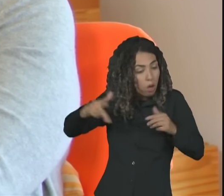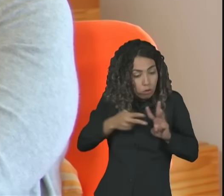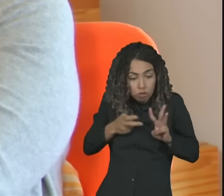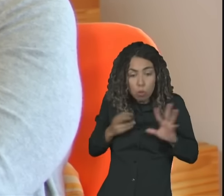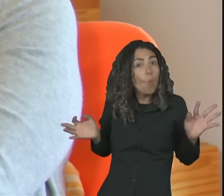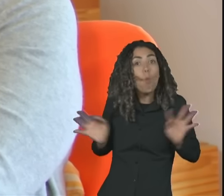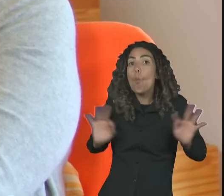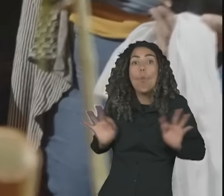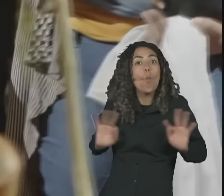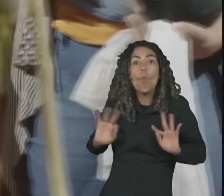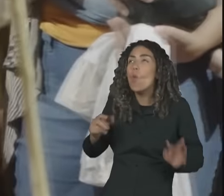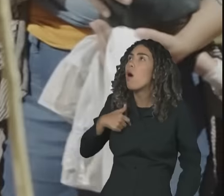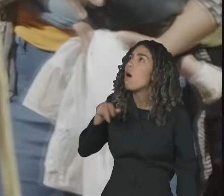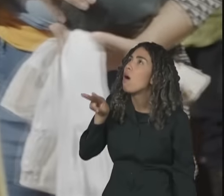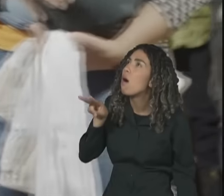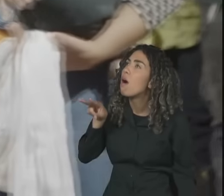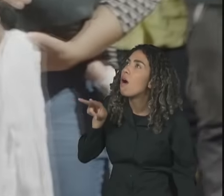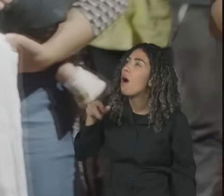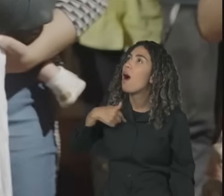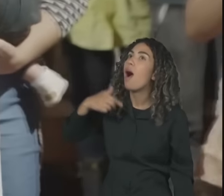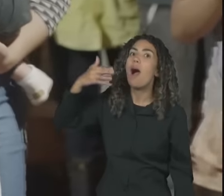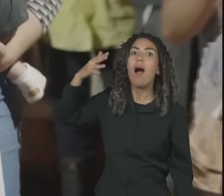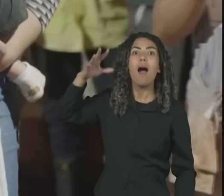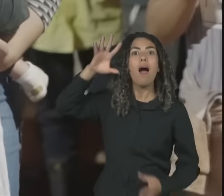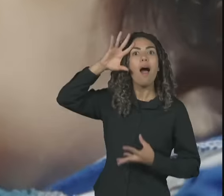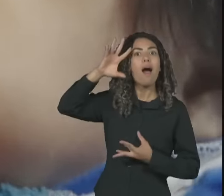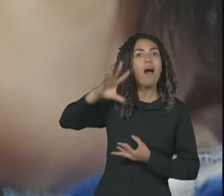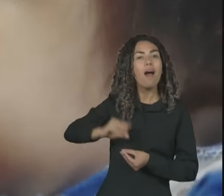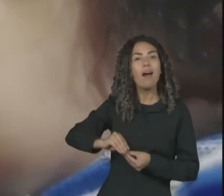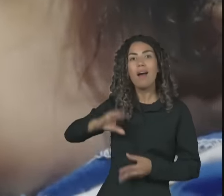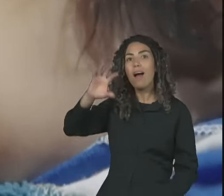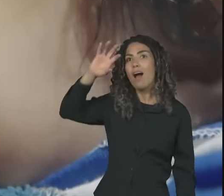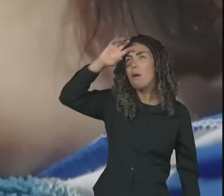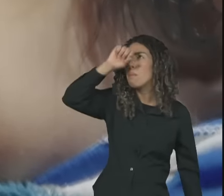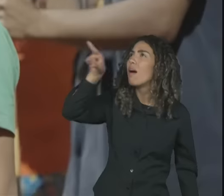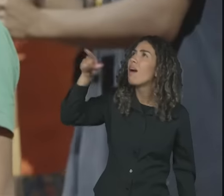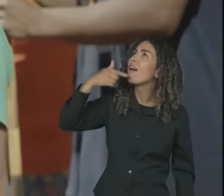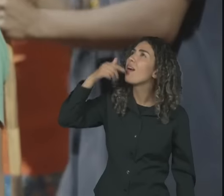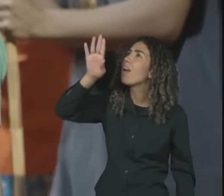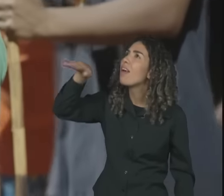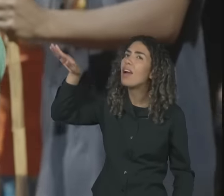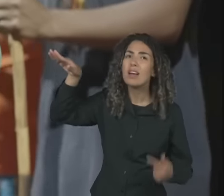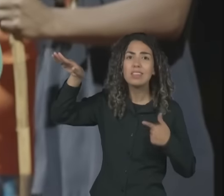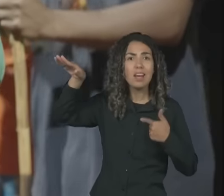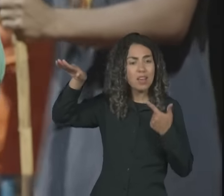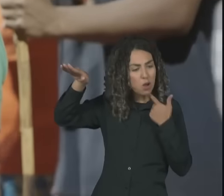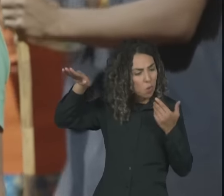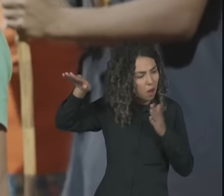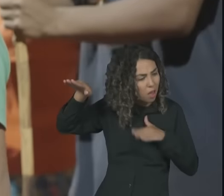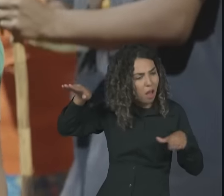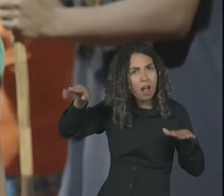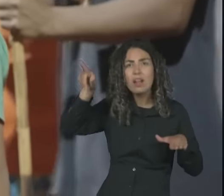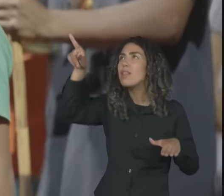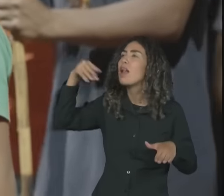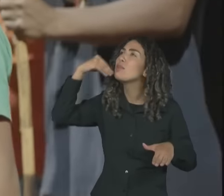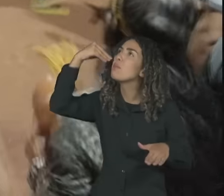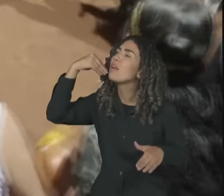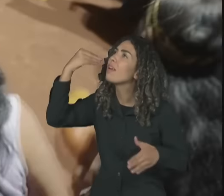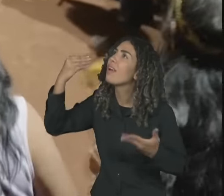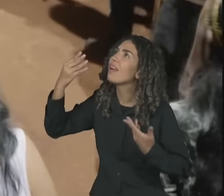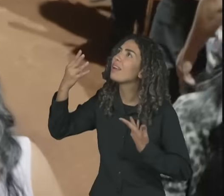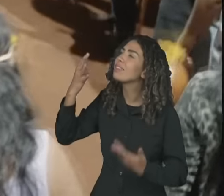ela entende a intenção. Essa familiaridade, essa naturalidade, essa vivência.